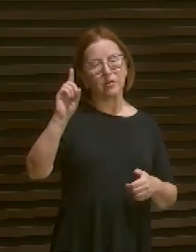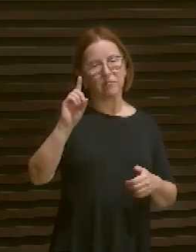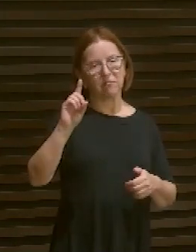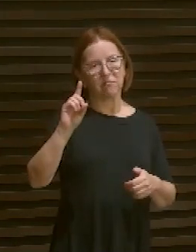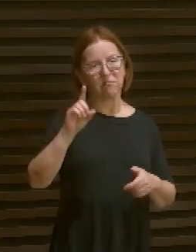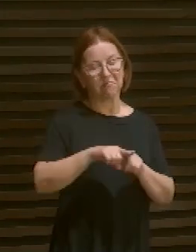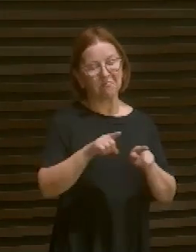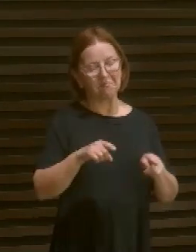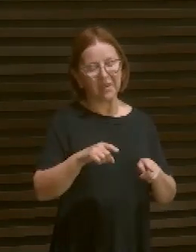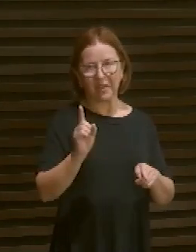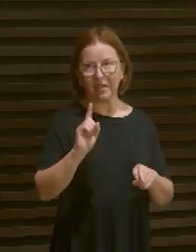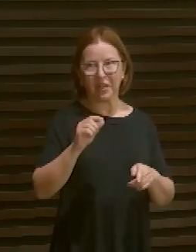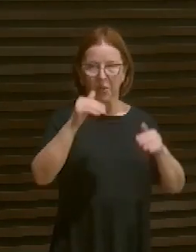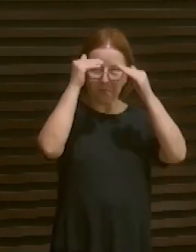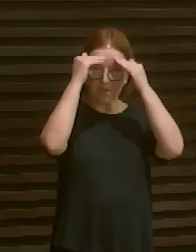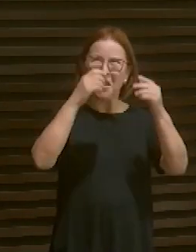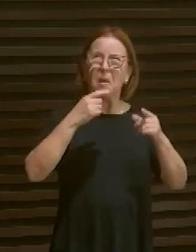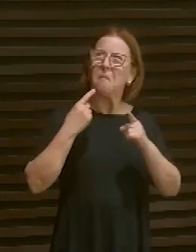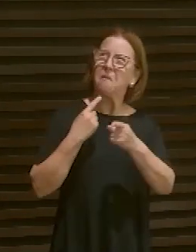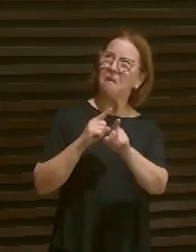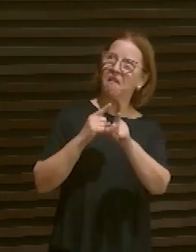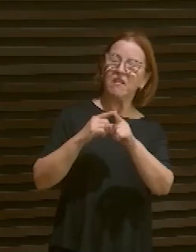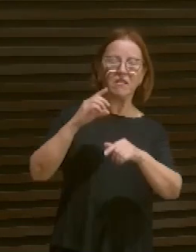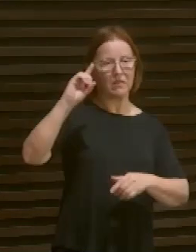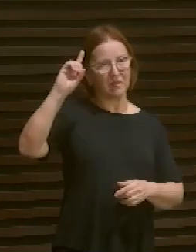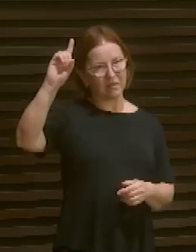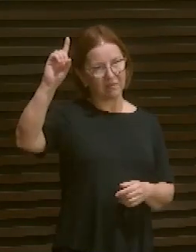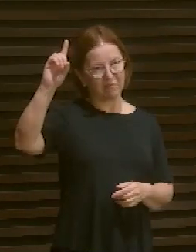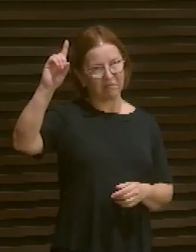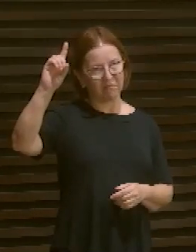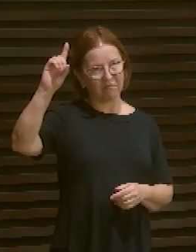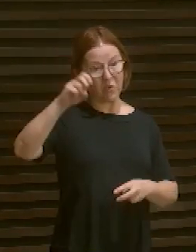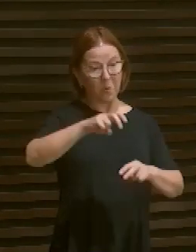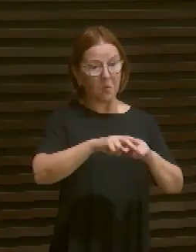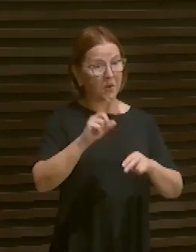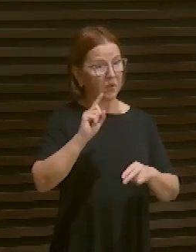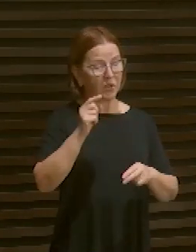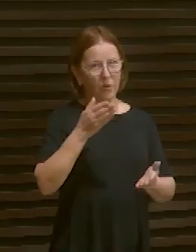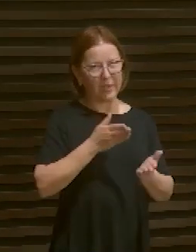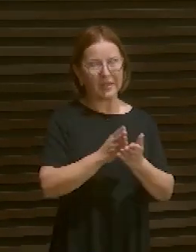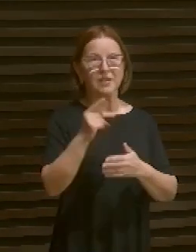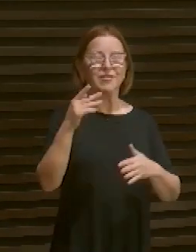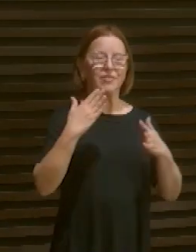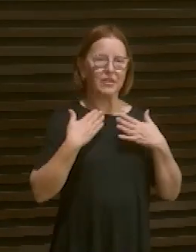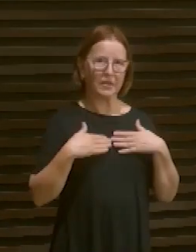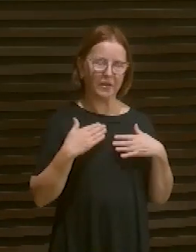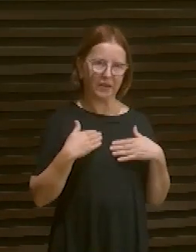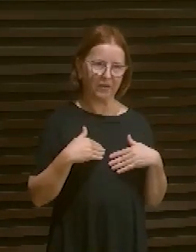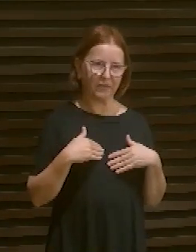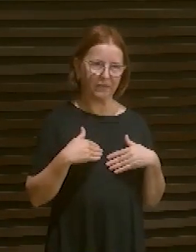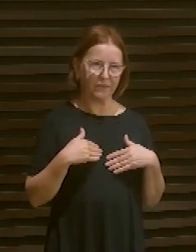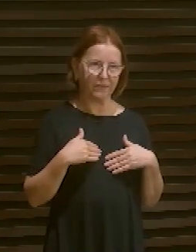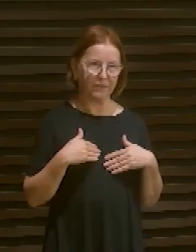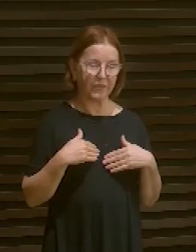provocou a Deus. Portanto, eles não entraram no seu descanso. Isto ele quer